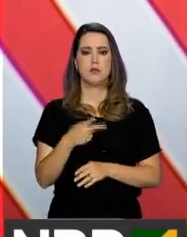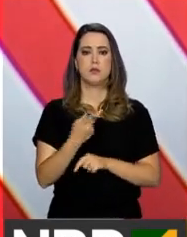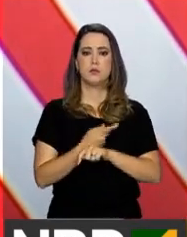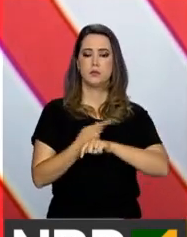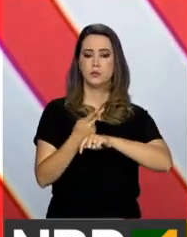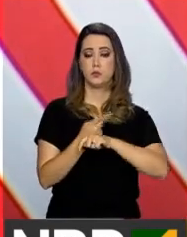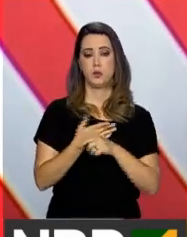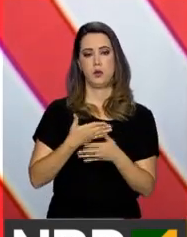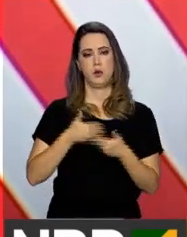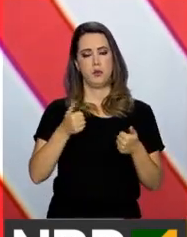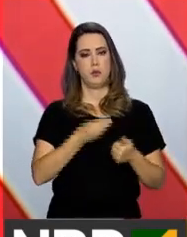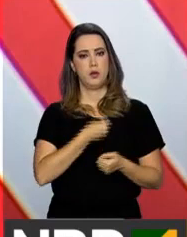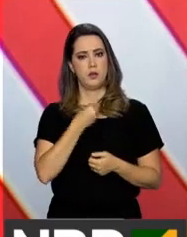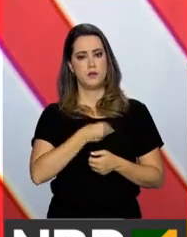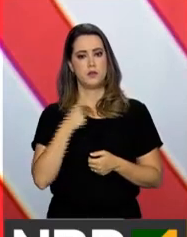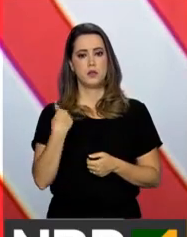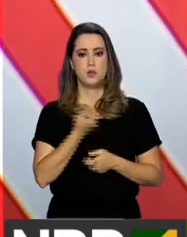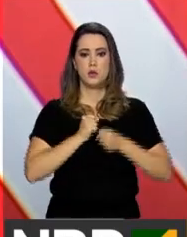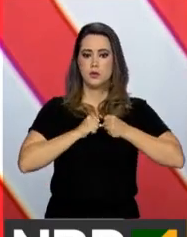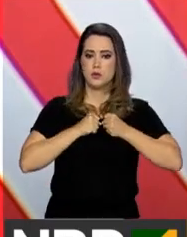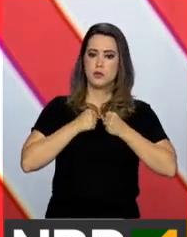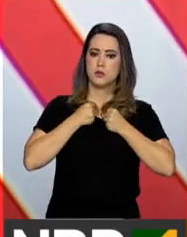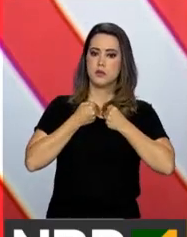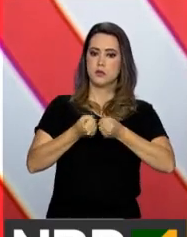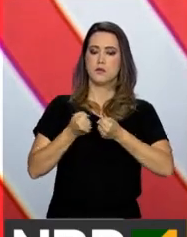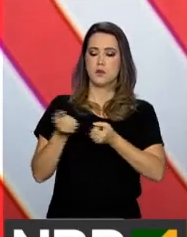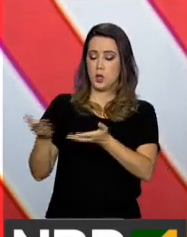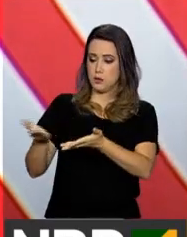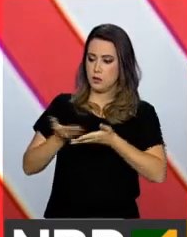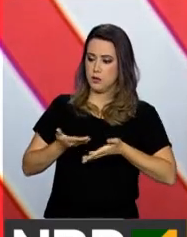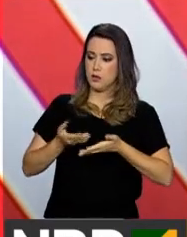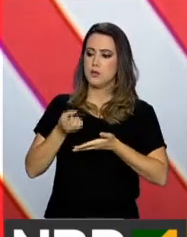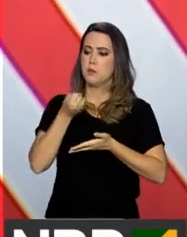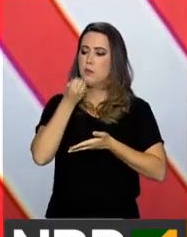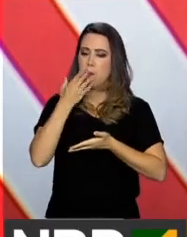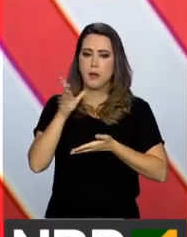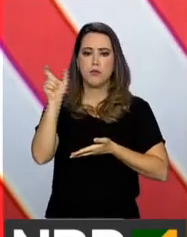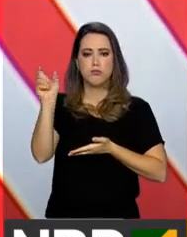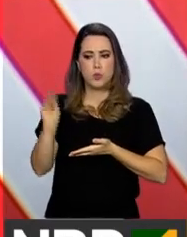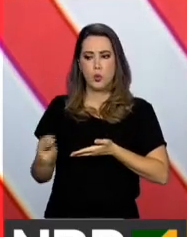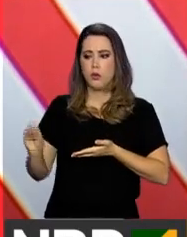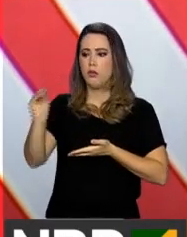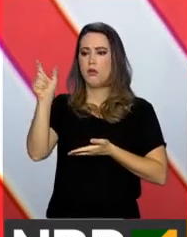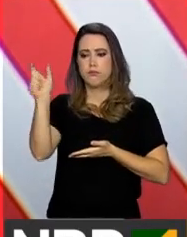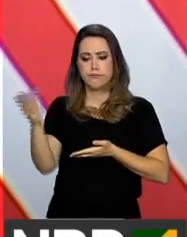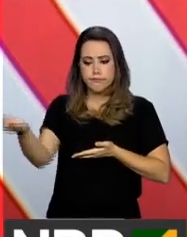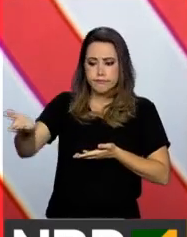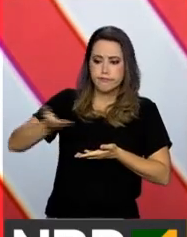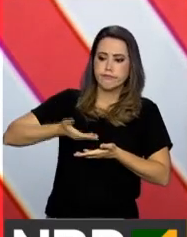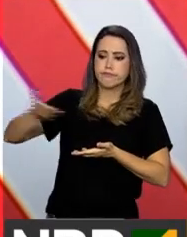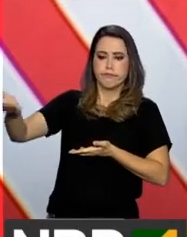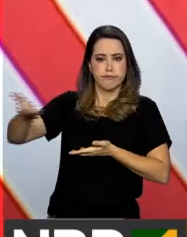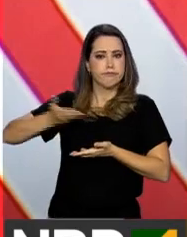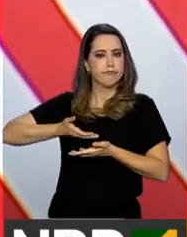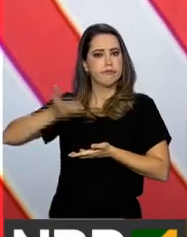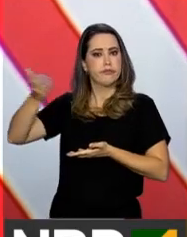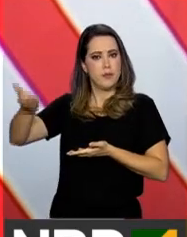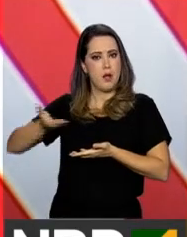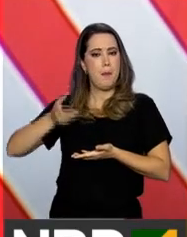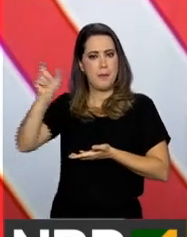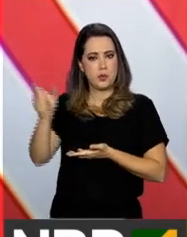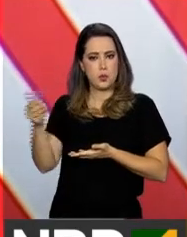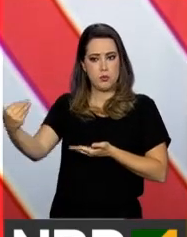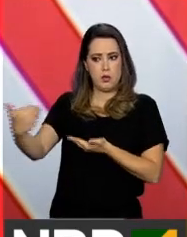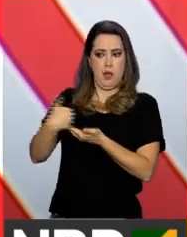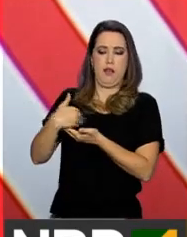no Brasil e sobre nosso empenho em recebê-los com muita dignidade. Comentei que na